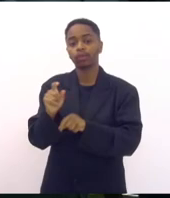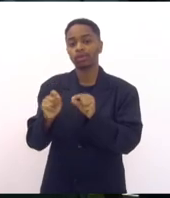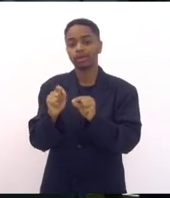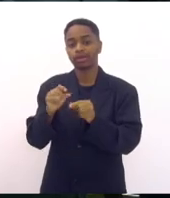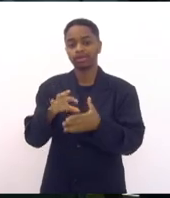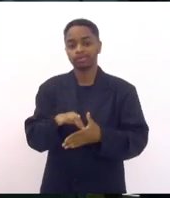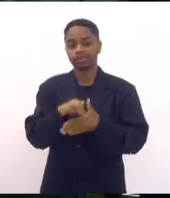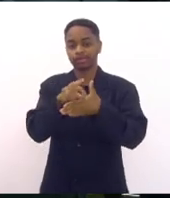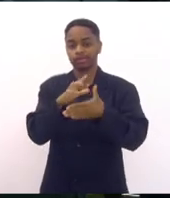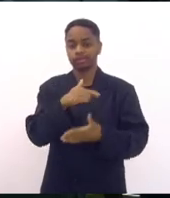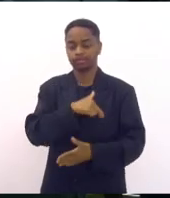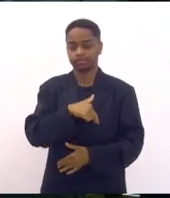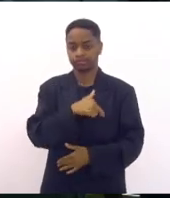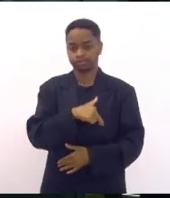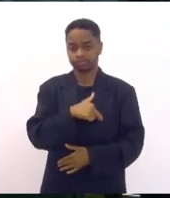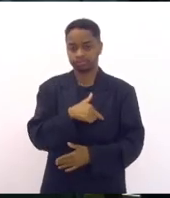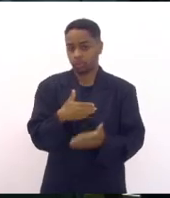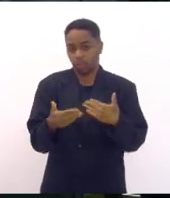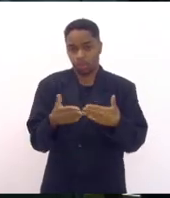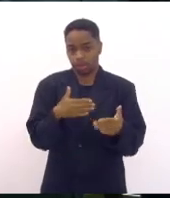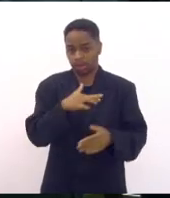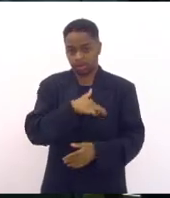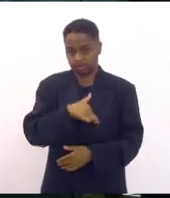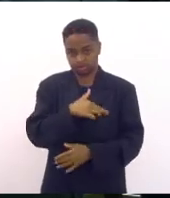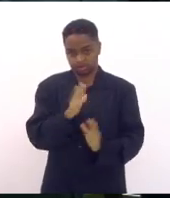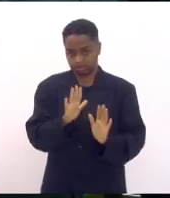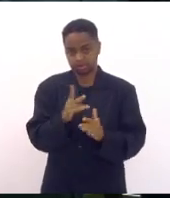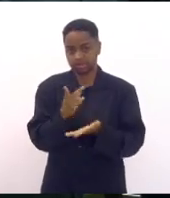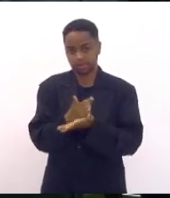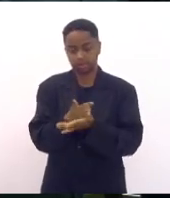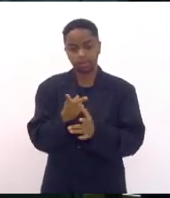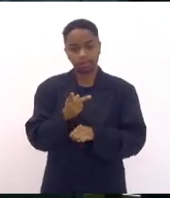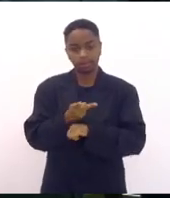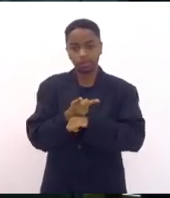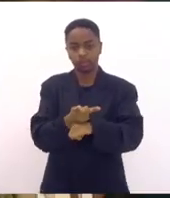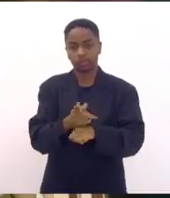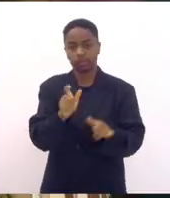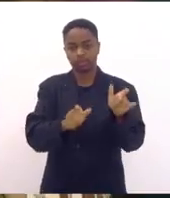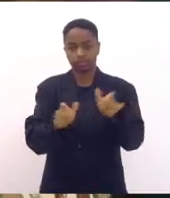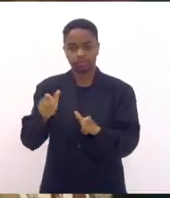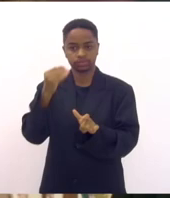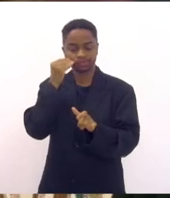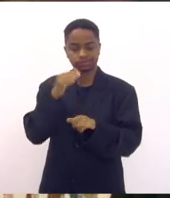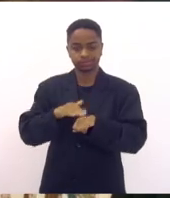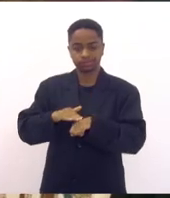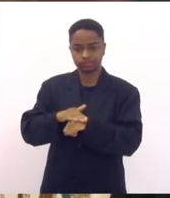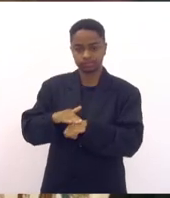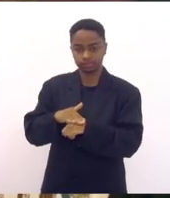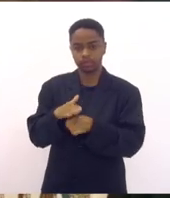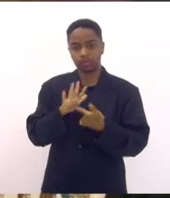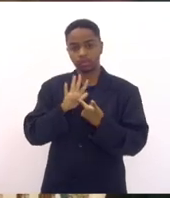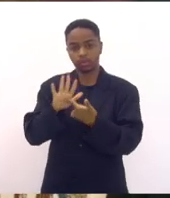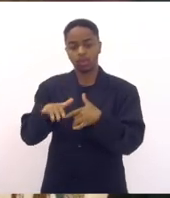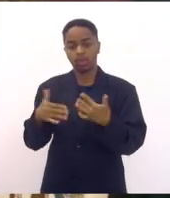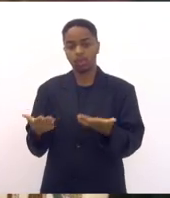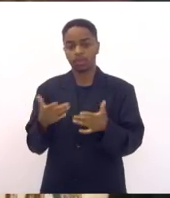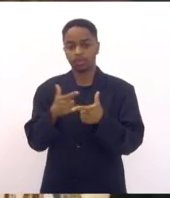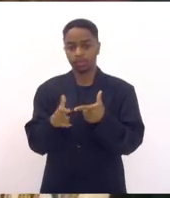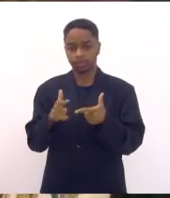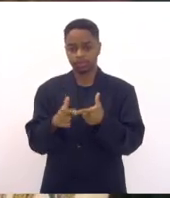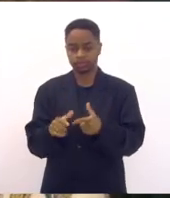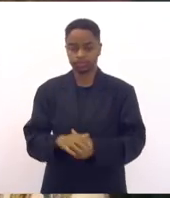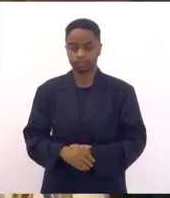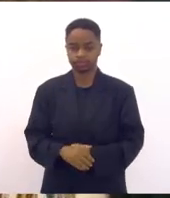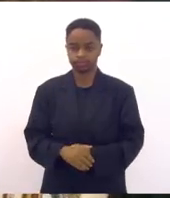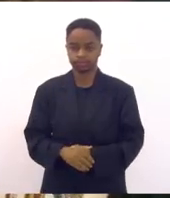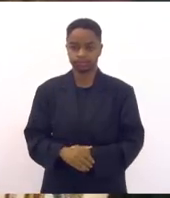seu líder religioso seja ele da religião que for para poder falar com essa pessoa levar esse problema